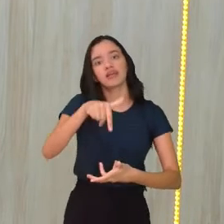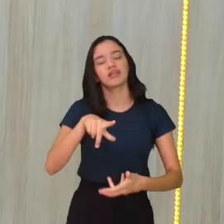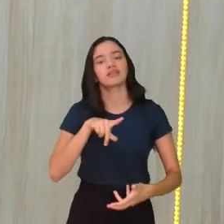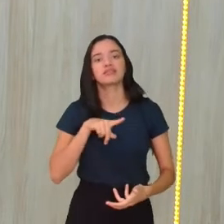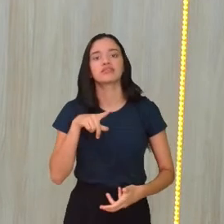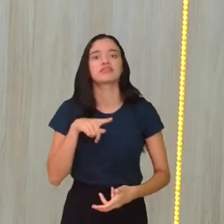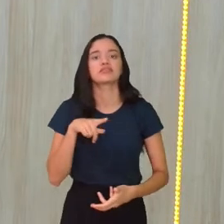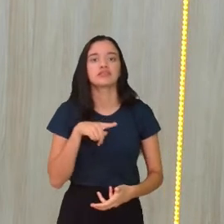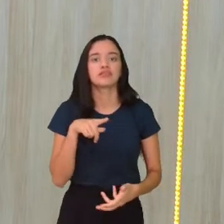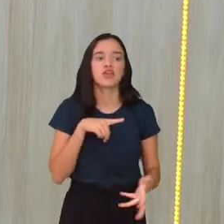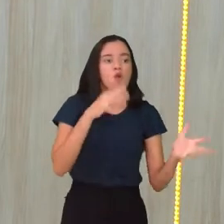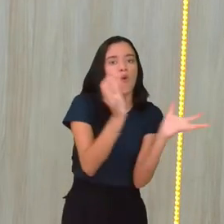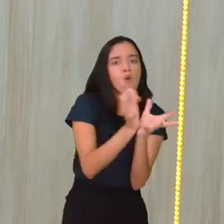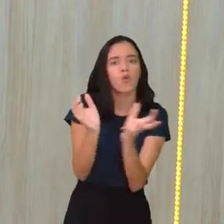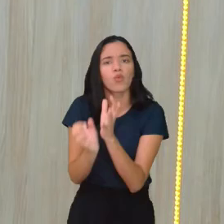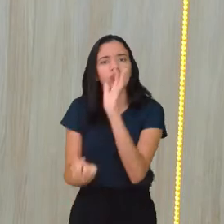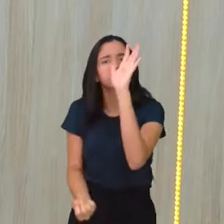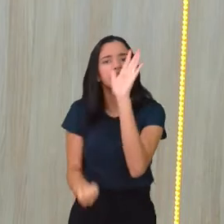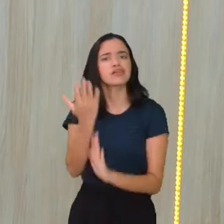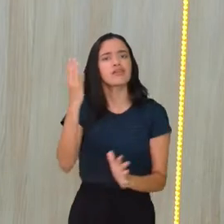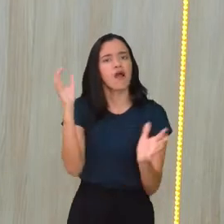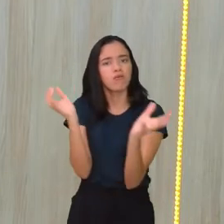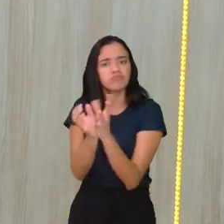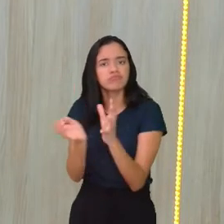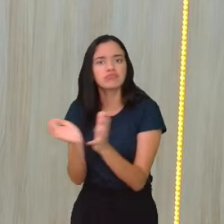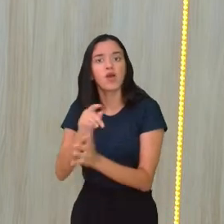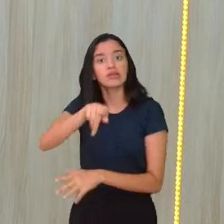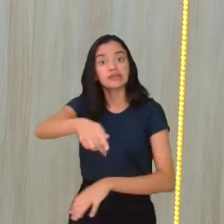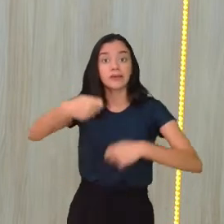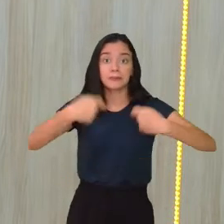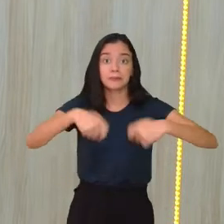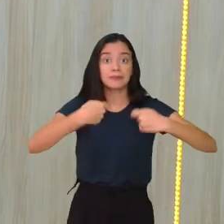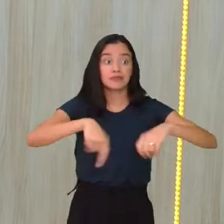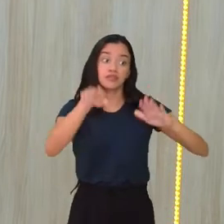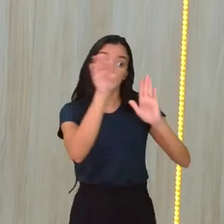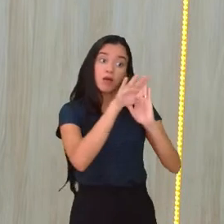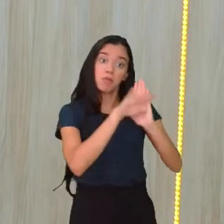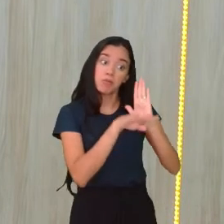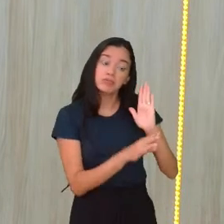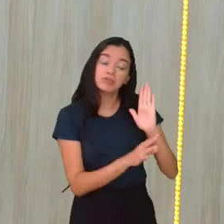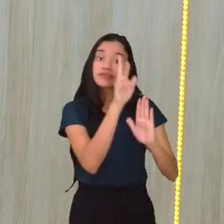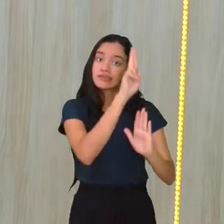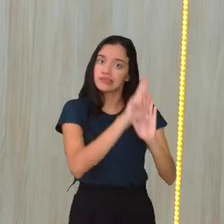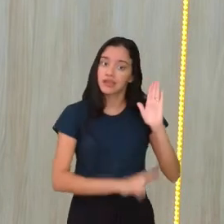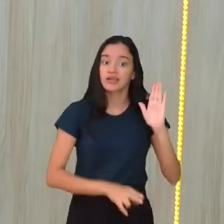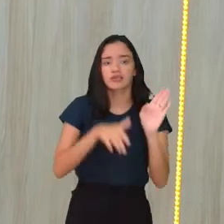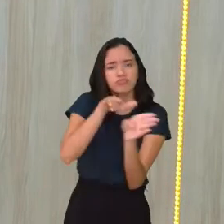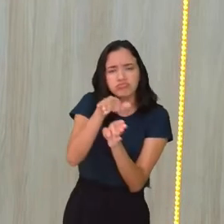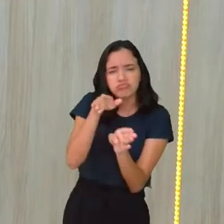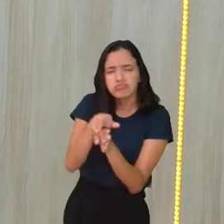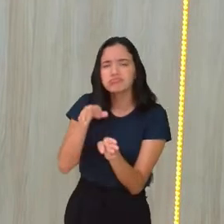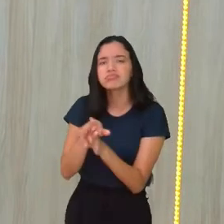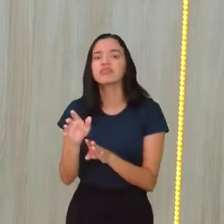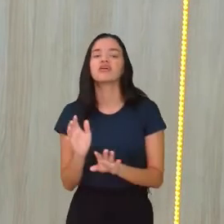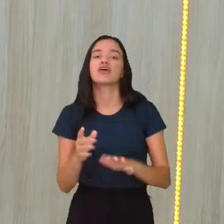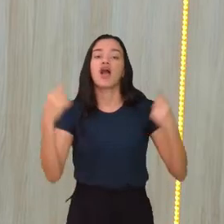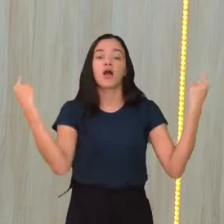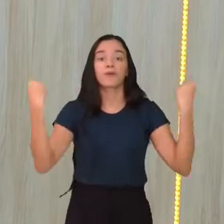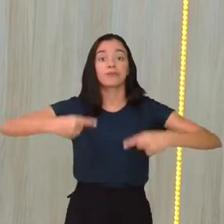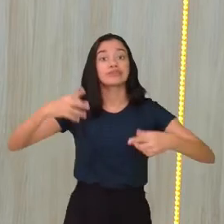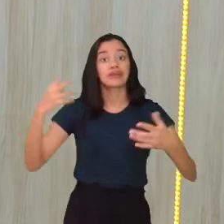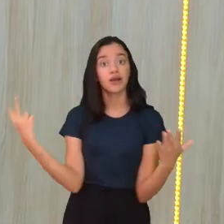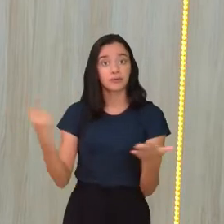aí um clube, quer criar um time, você precisa seguir essas orientações, né? Os campeonatos são esses